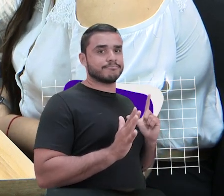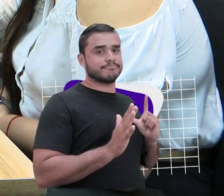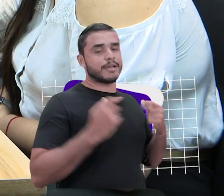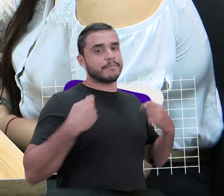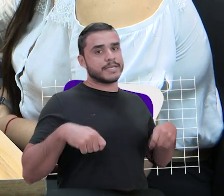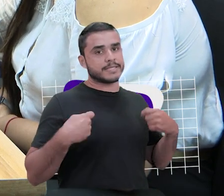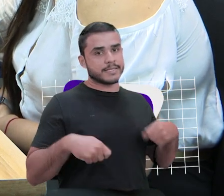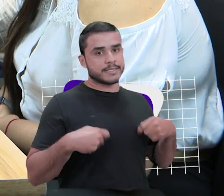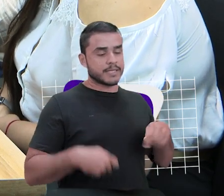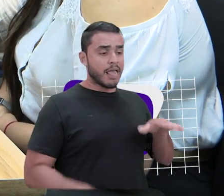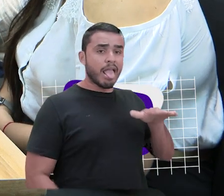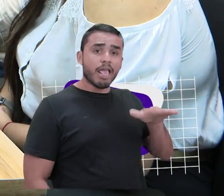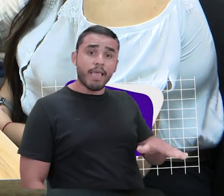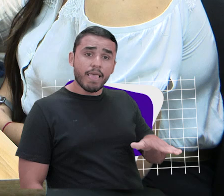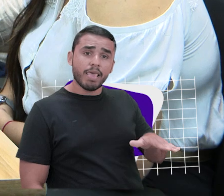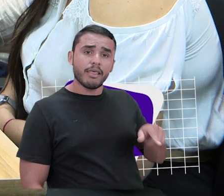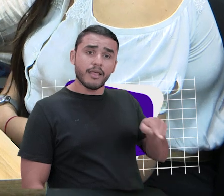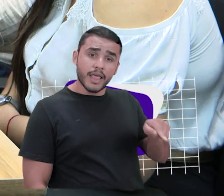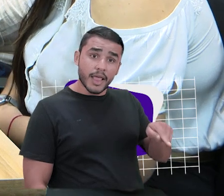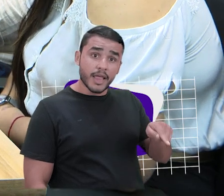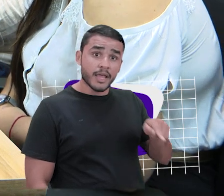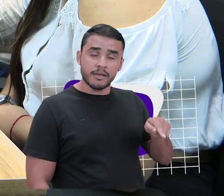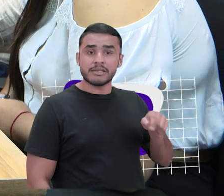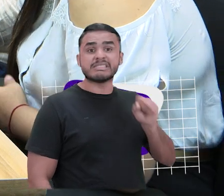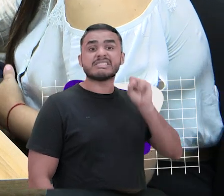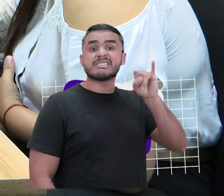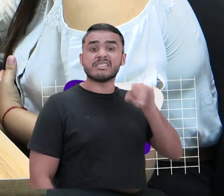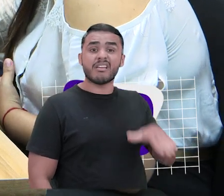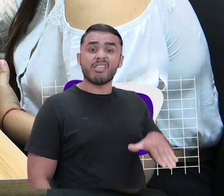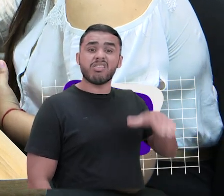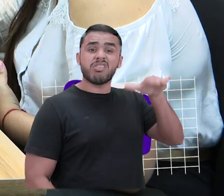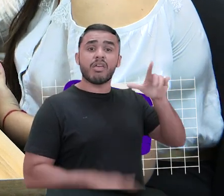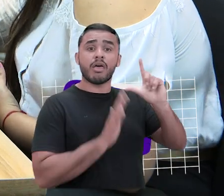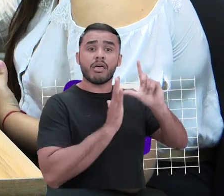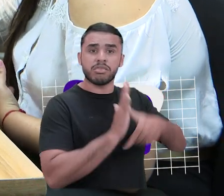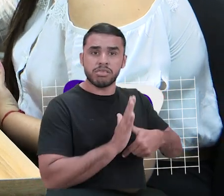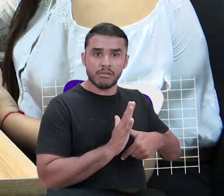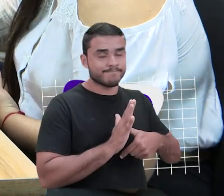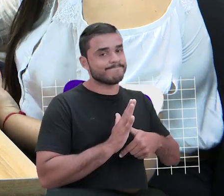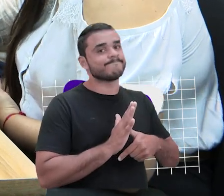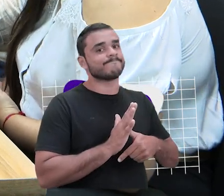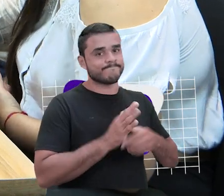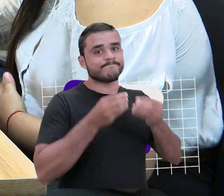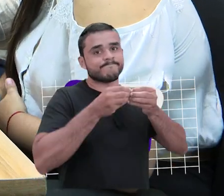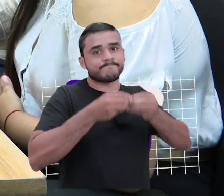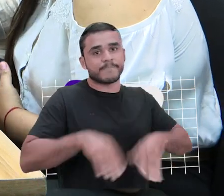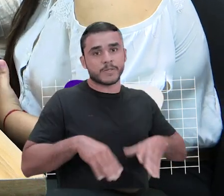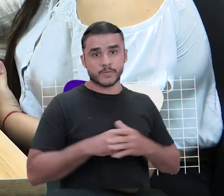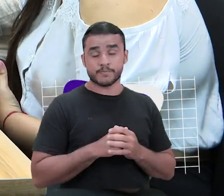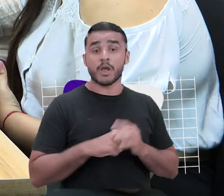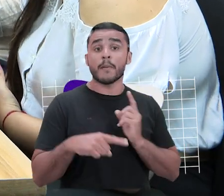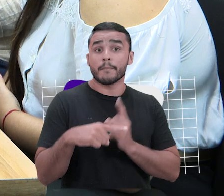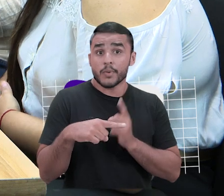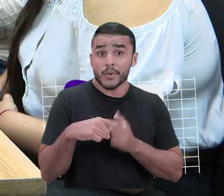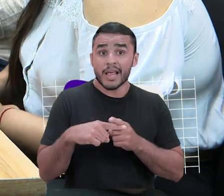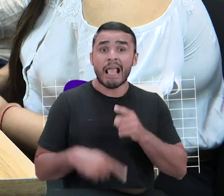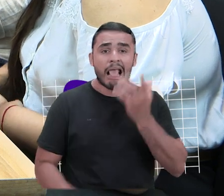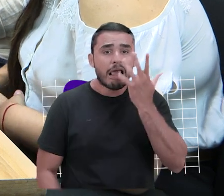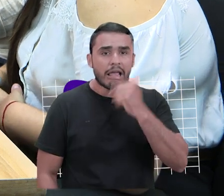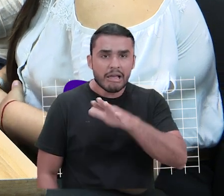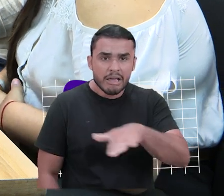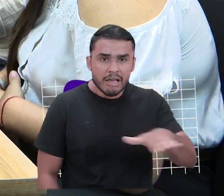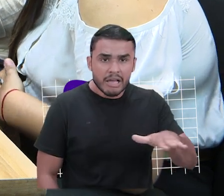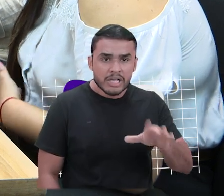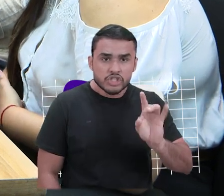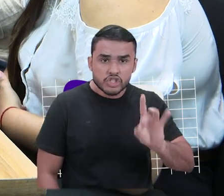da criança e para o adulto, Sim. Né? Porque assim, a criança, ela deixa de ser criança e se torna adulto, isso. Se torna um adulto autista. E